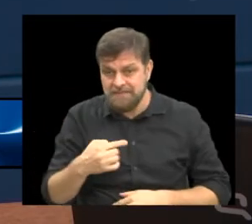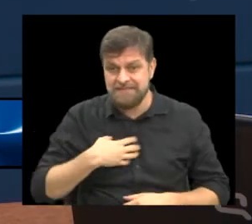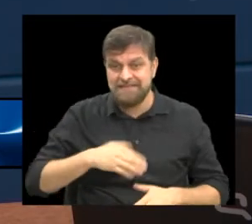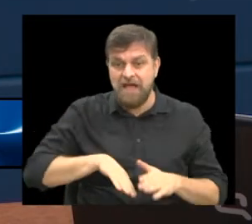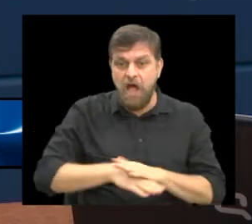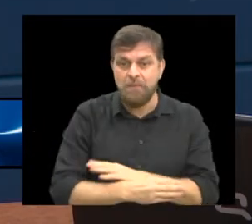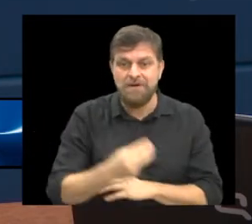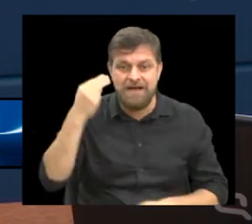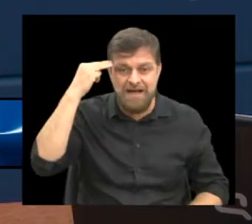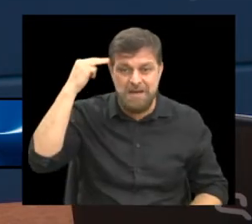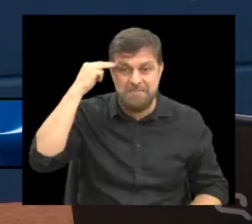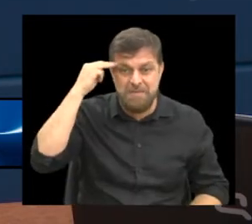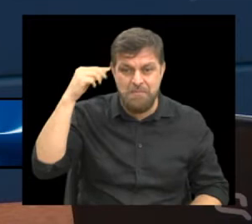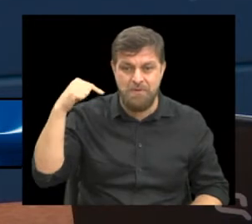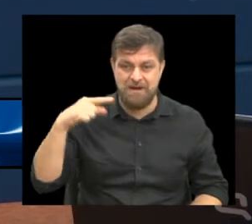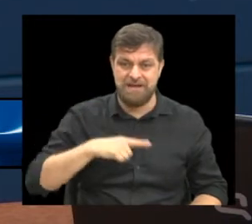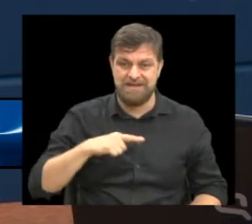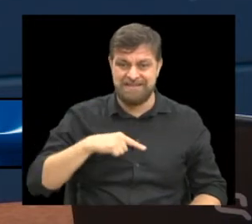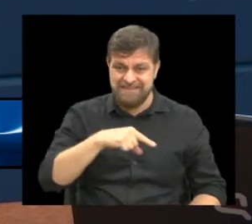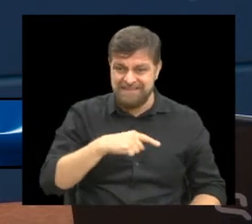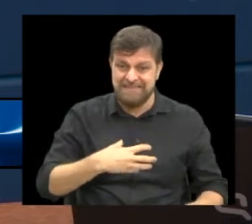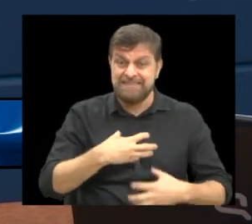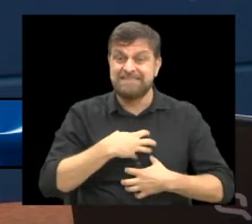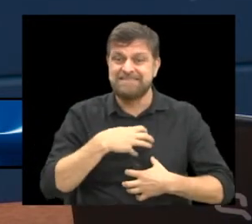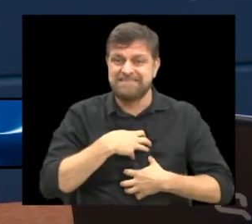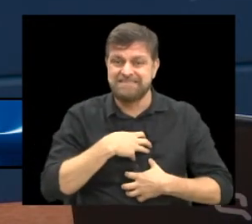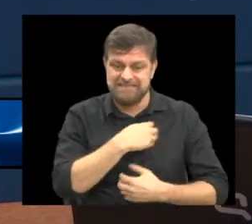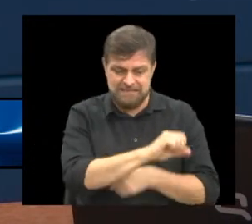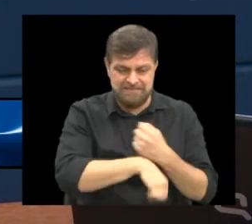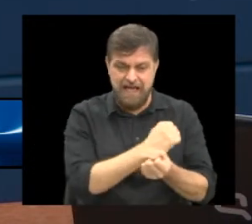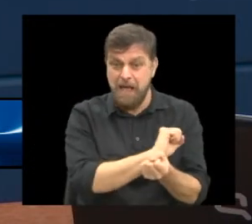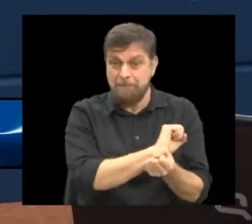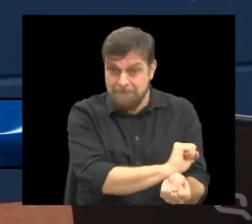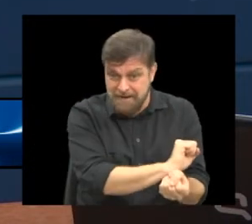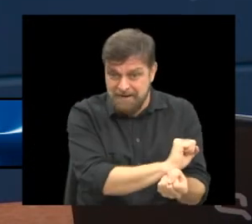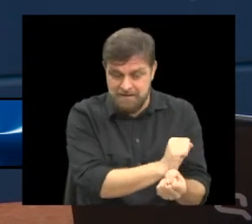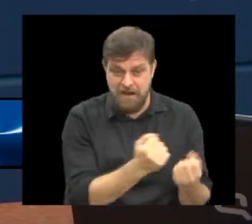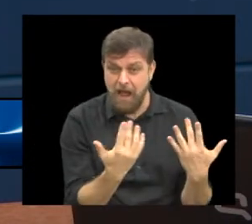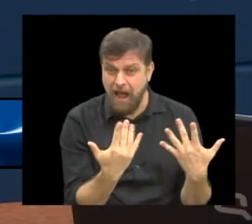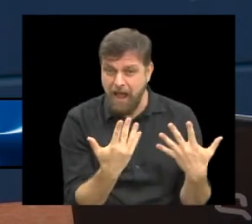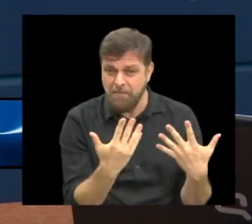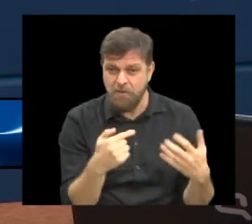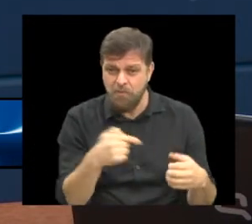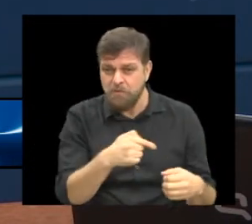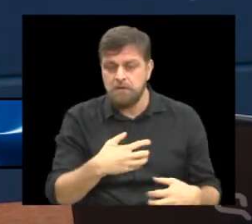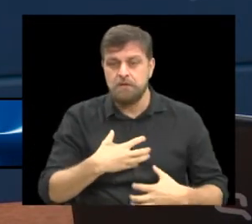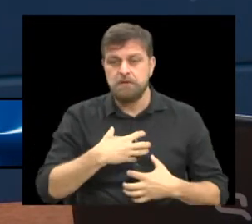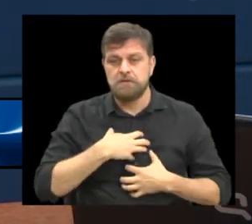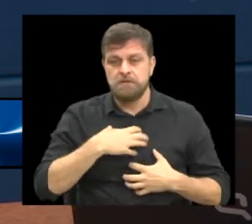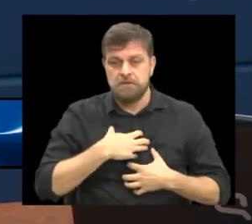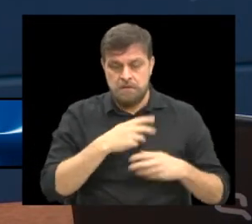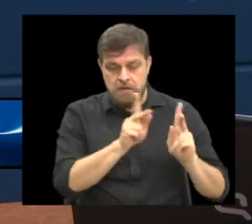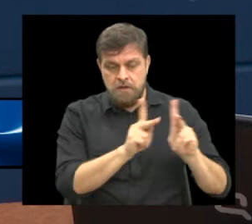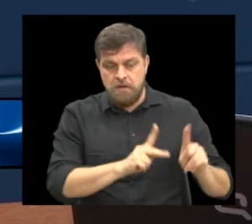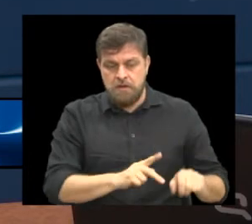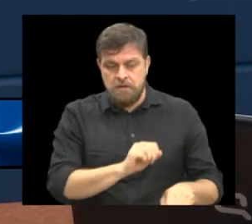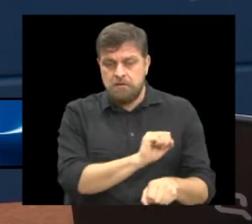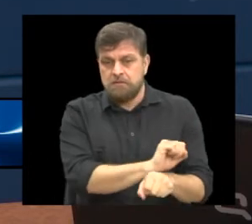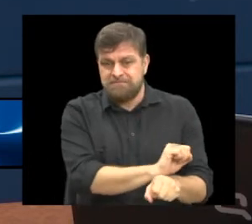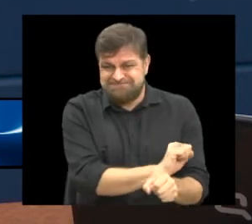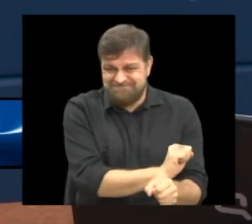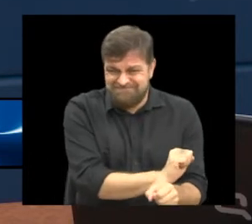a memória que esse autista teve dessa sensação do amarramento da mão e o conforto que provavelmente ele encontrava naquela